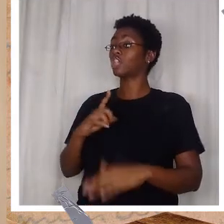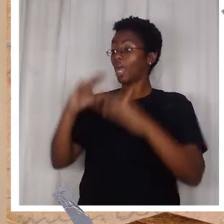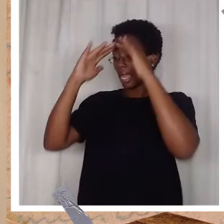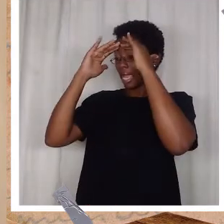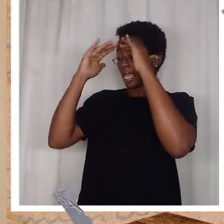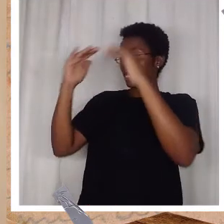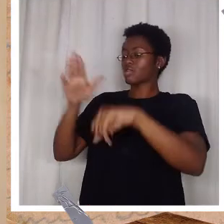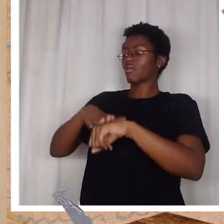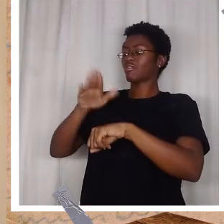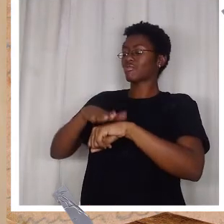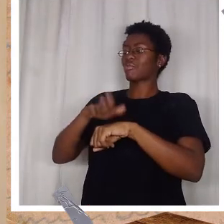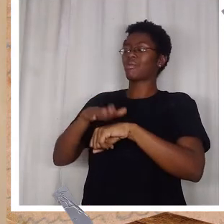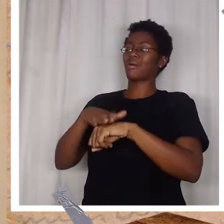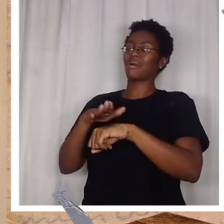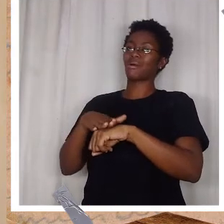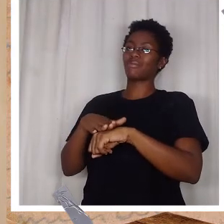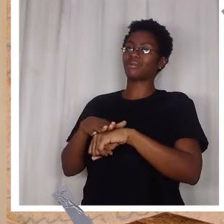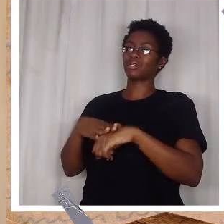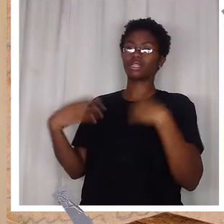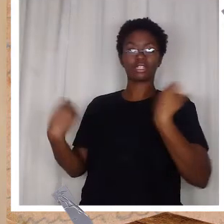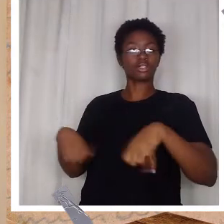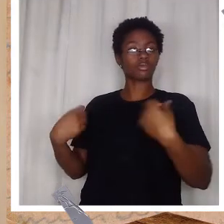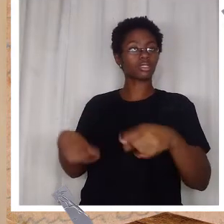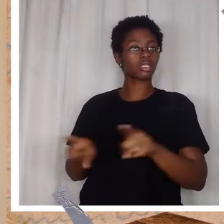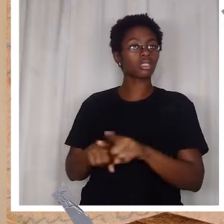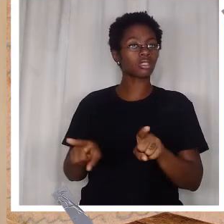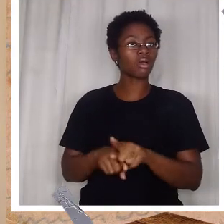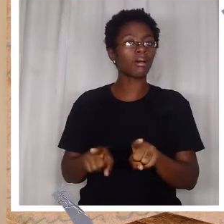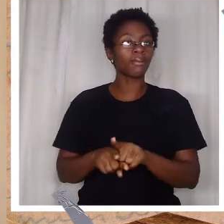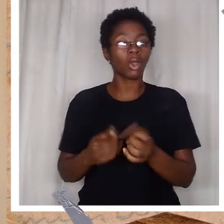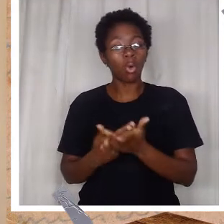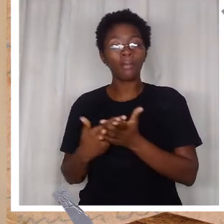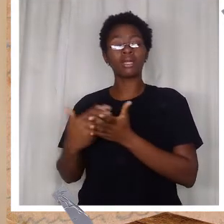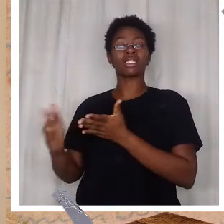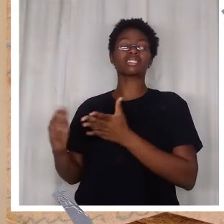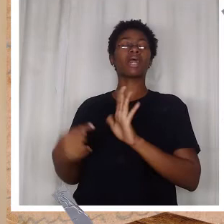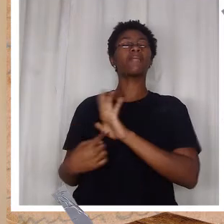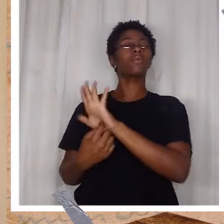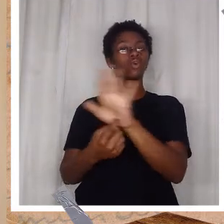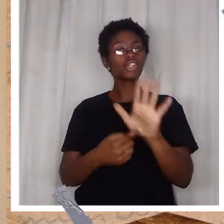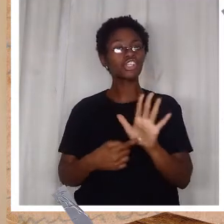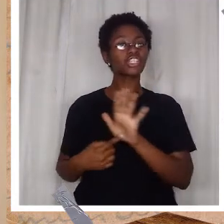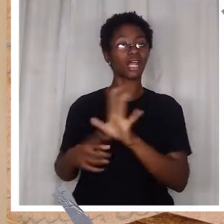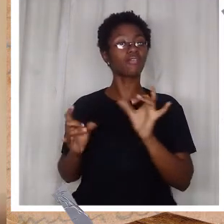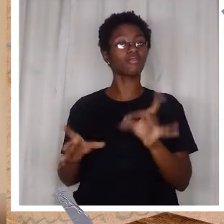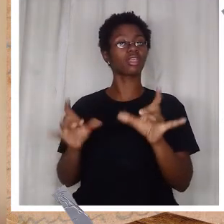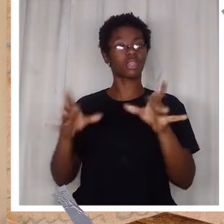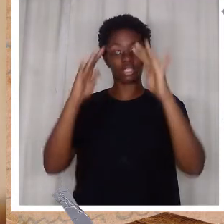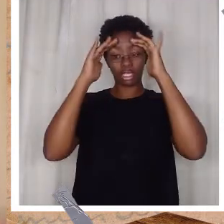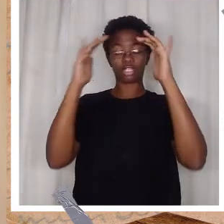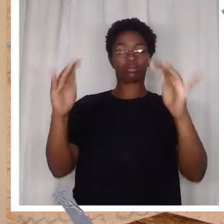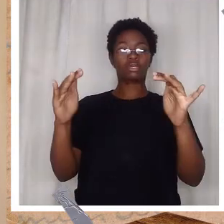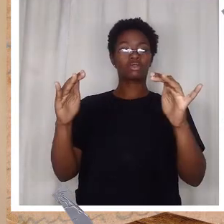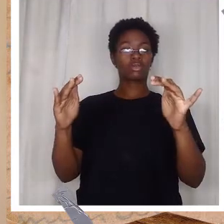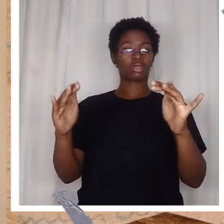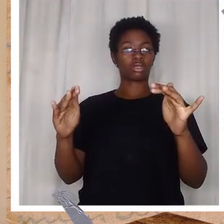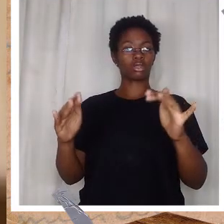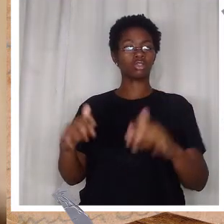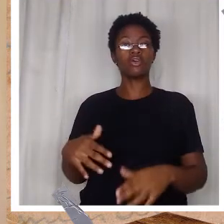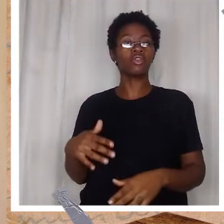nós temos que começar a potencializar no nosso povo, independente da nossa condição